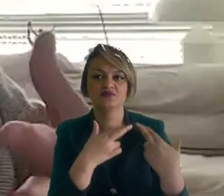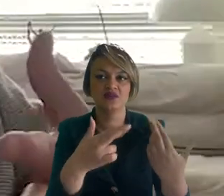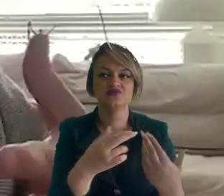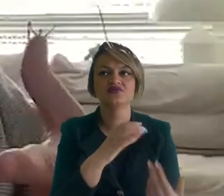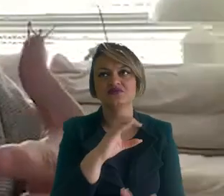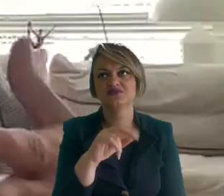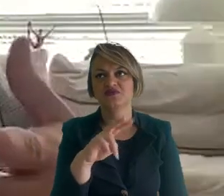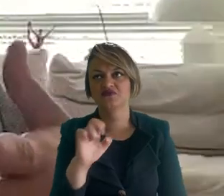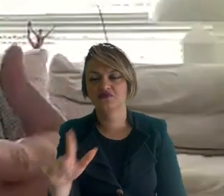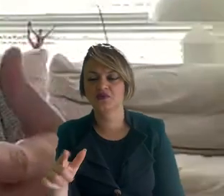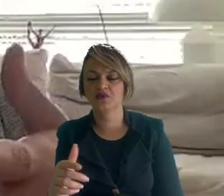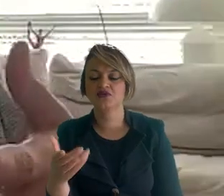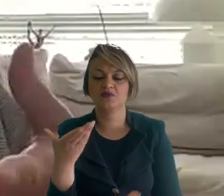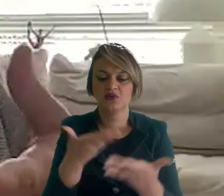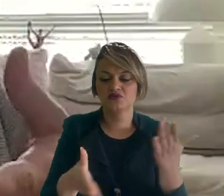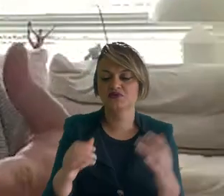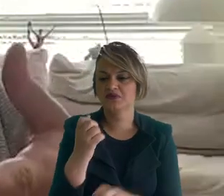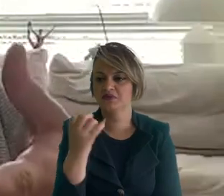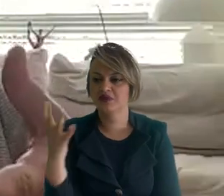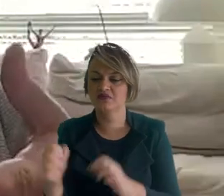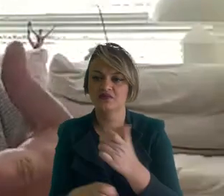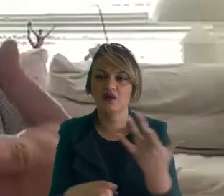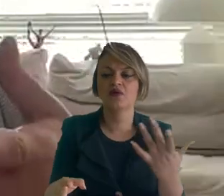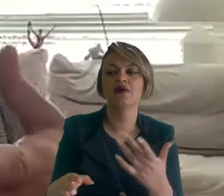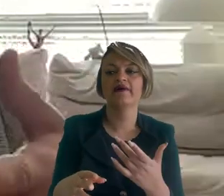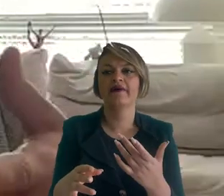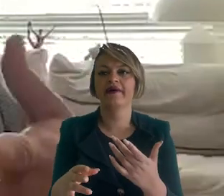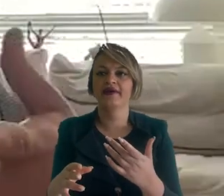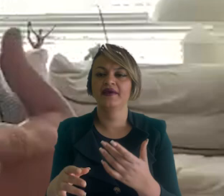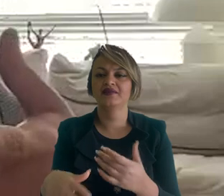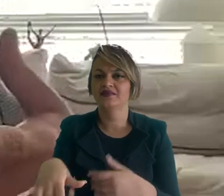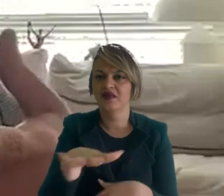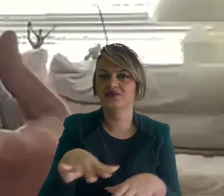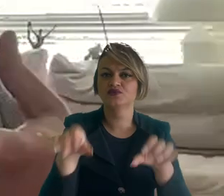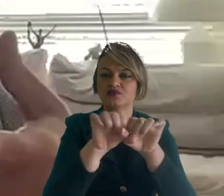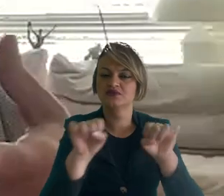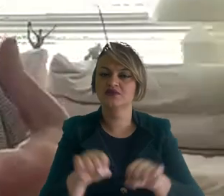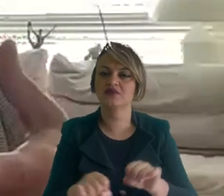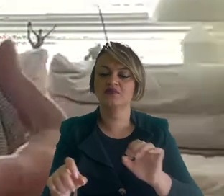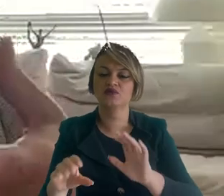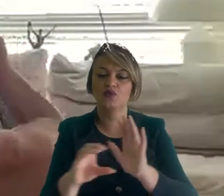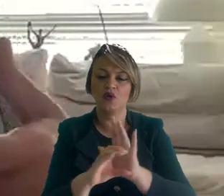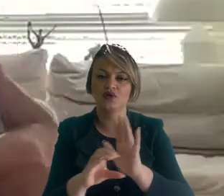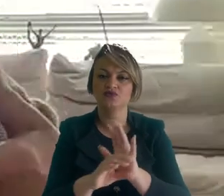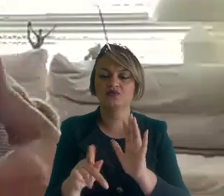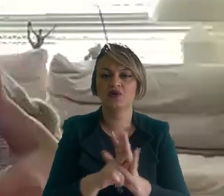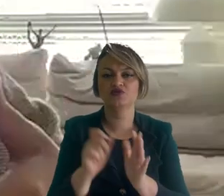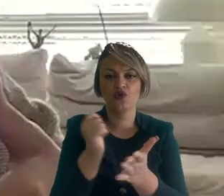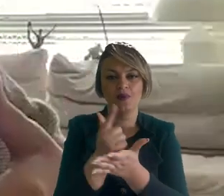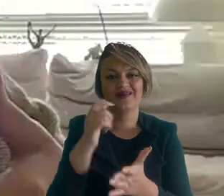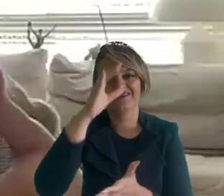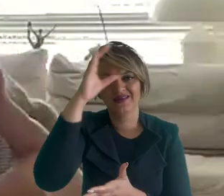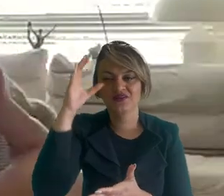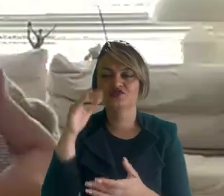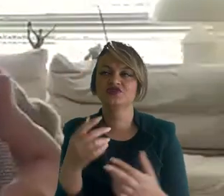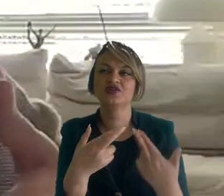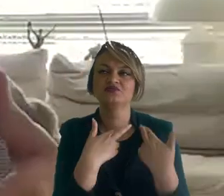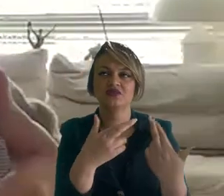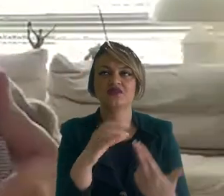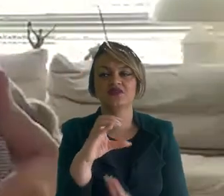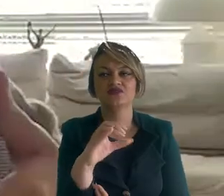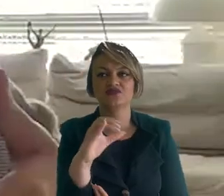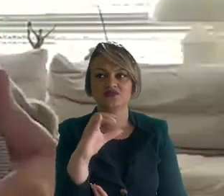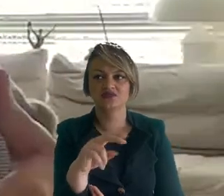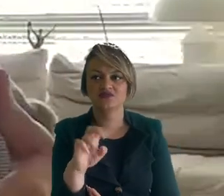a responsabilidade civil por dano ambiental responsabilidade civil dentro do sistema do Código do Consumidor a responsabilidade civil